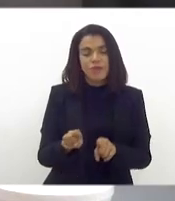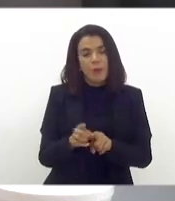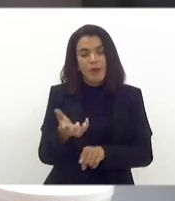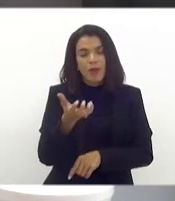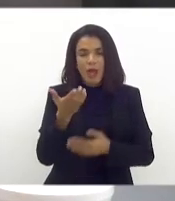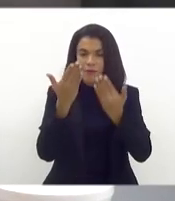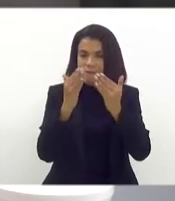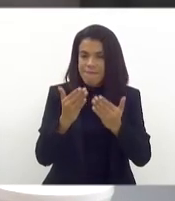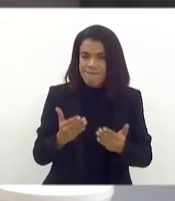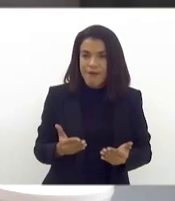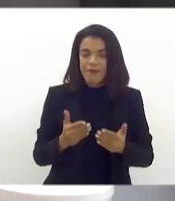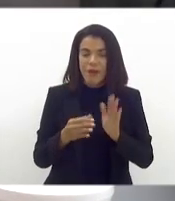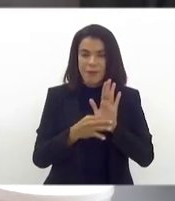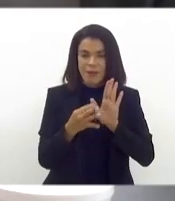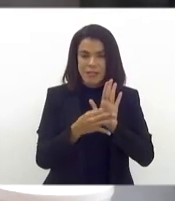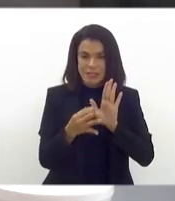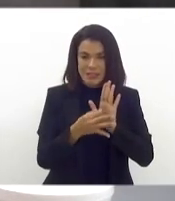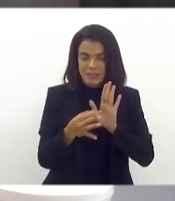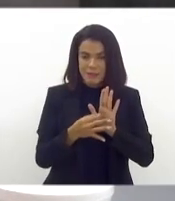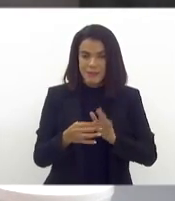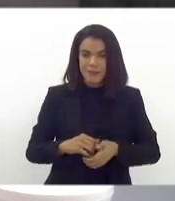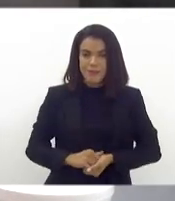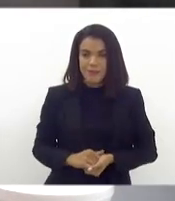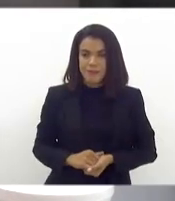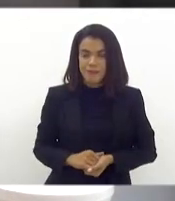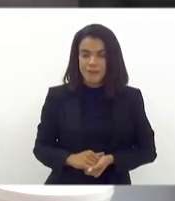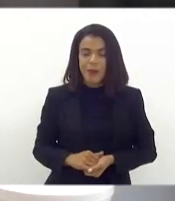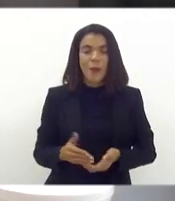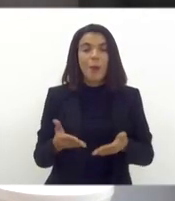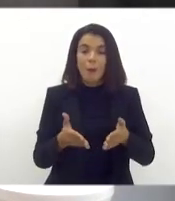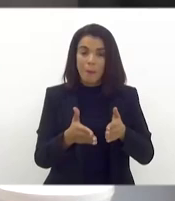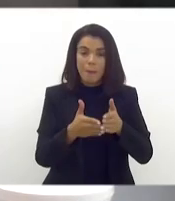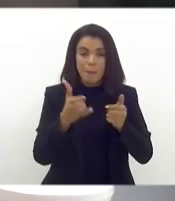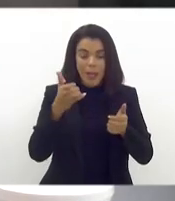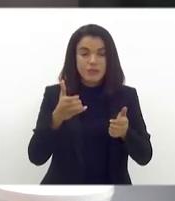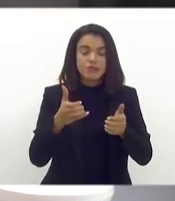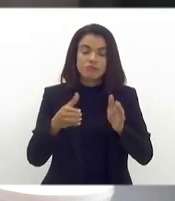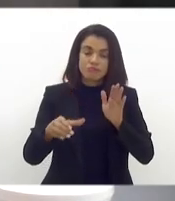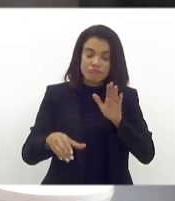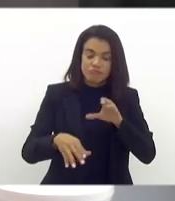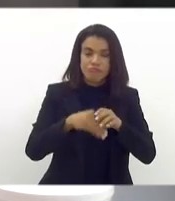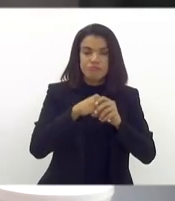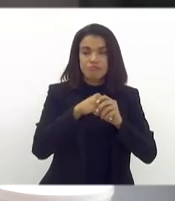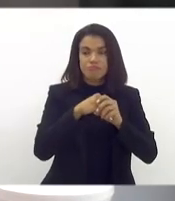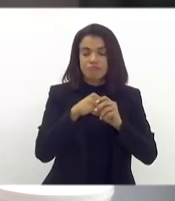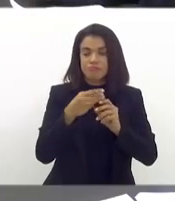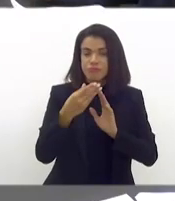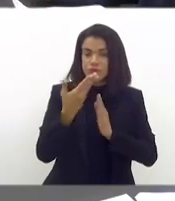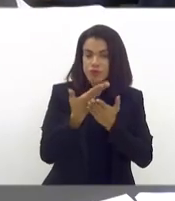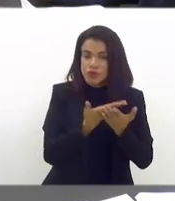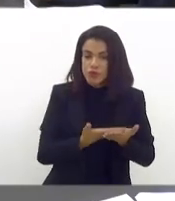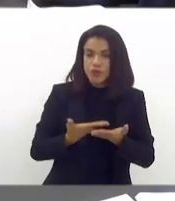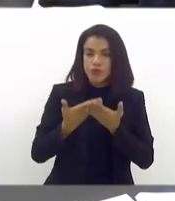verificar a própria parecer do relator. Eu peço a Vossa Excelência que inclua no seu